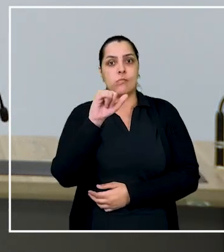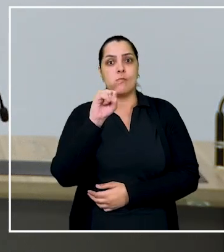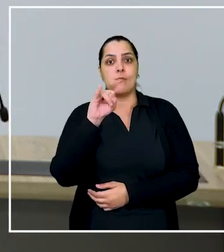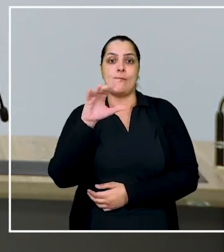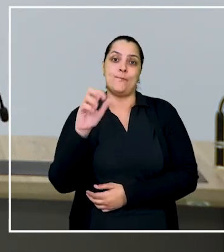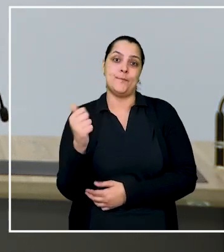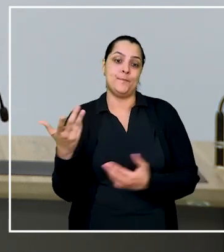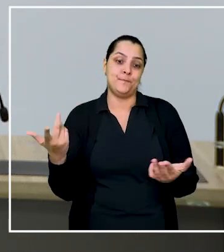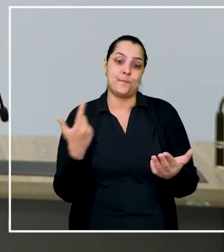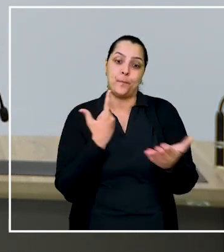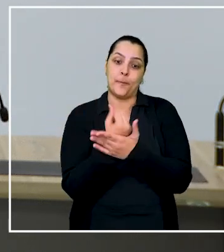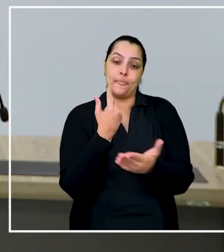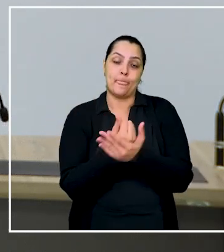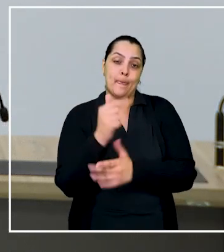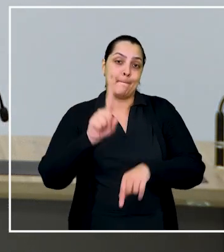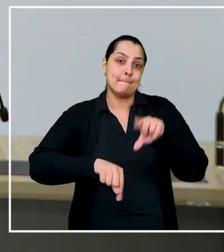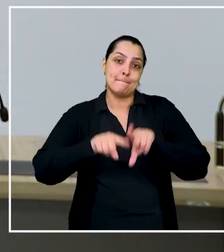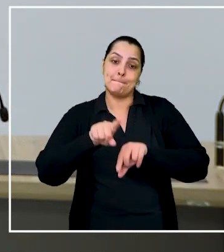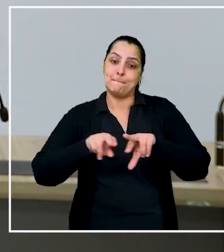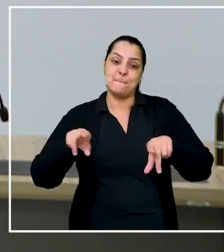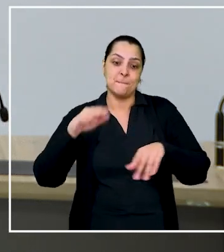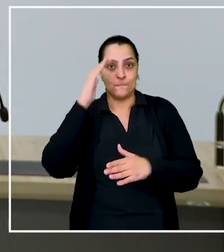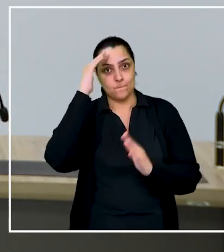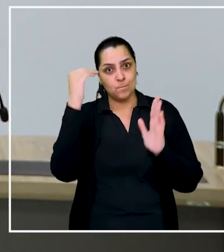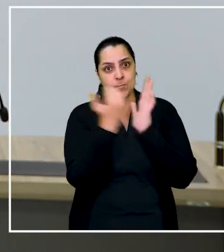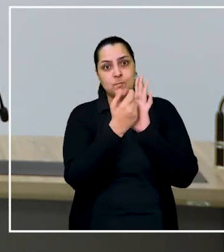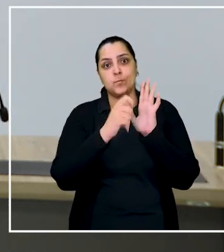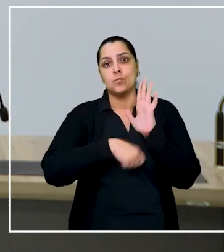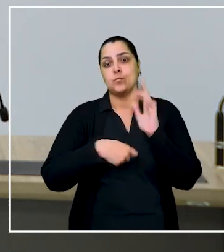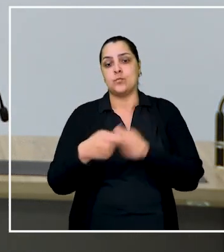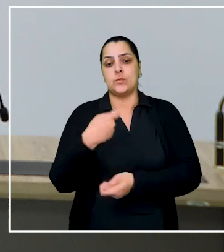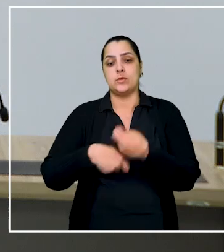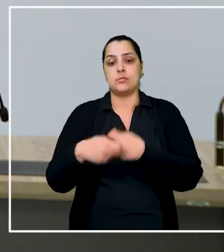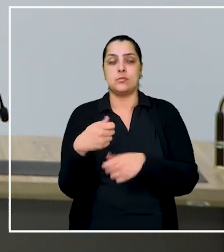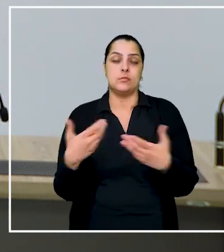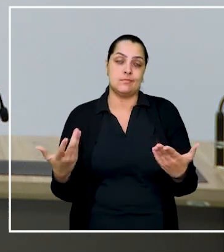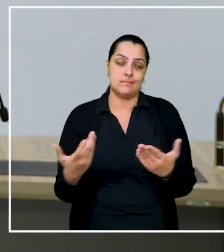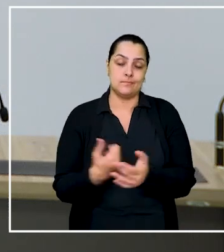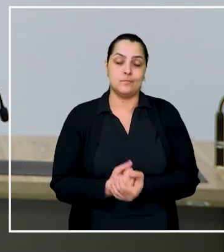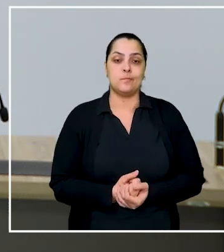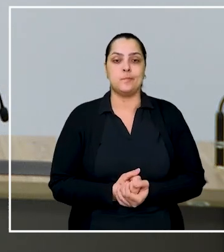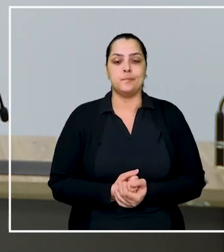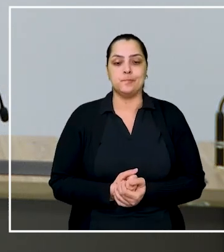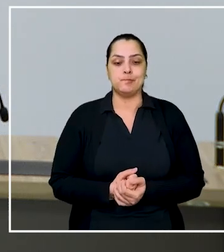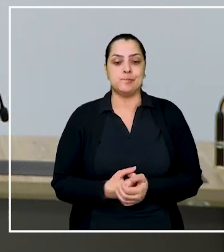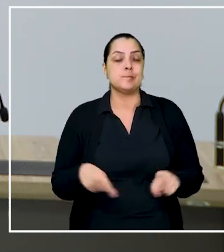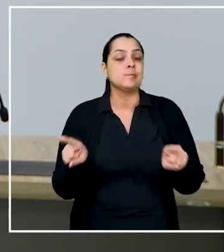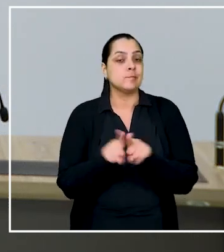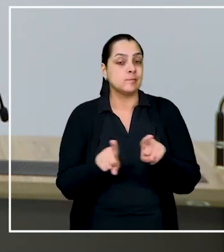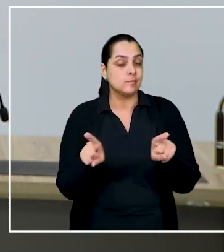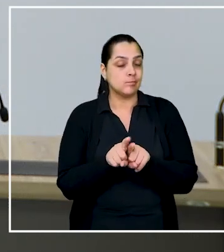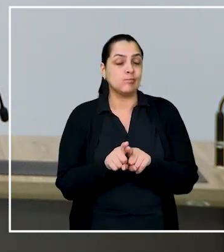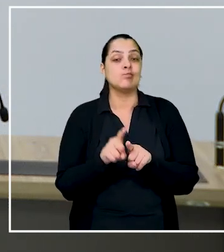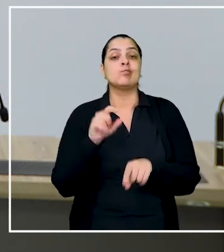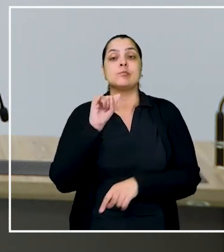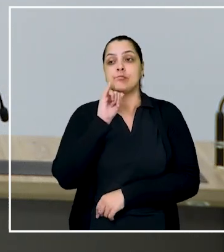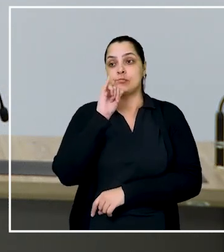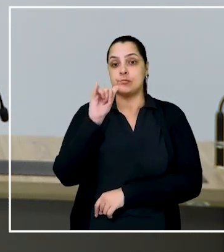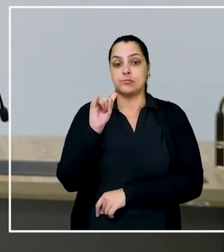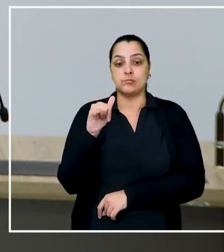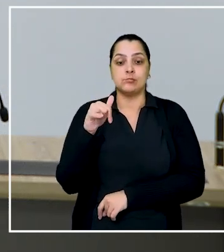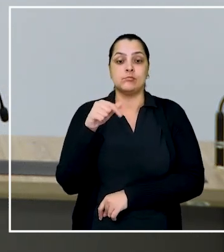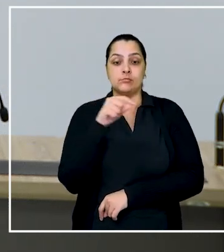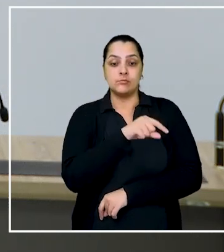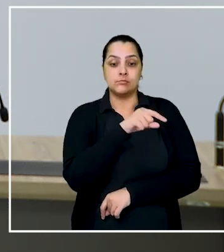pessoa física que apenas comprava matéria-prima, seguindo o contrato comercial de fornecimento. Também sustentou